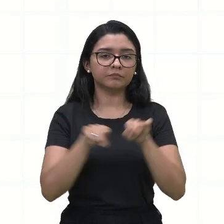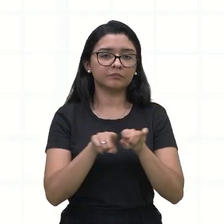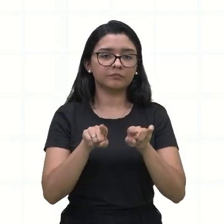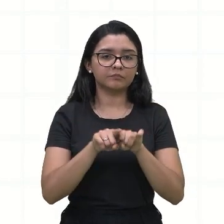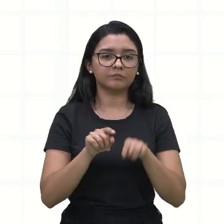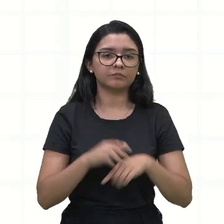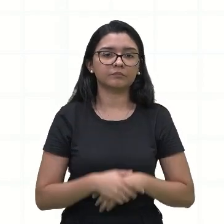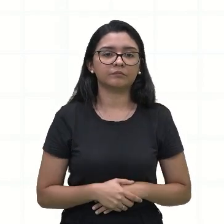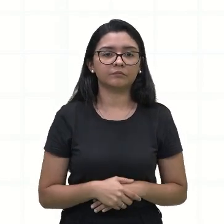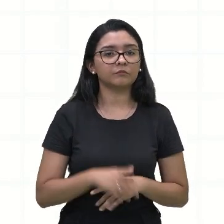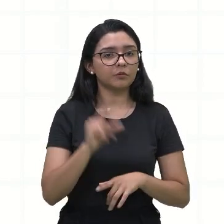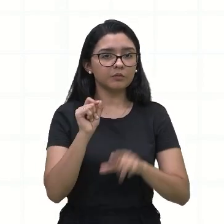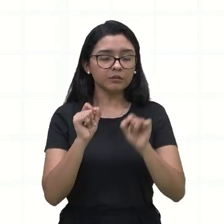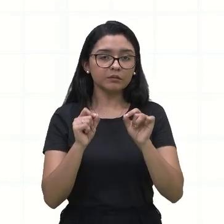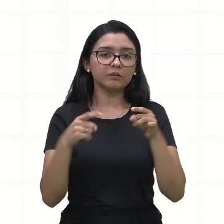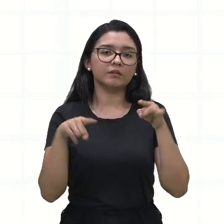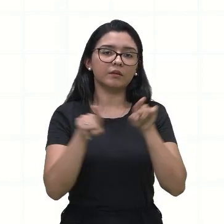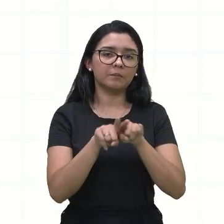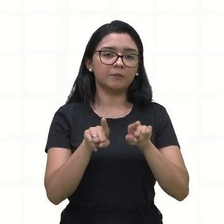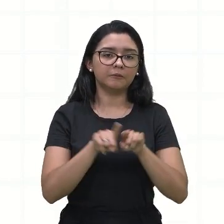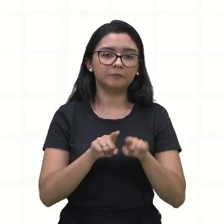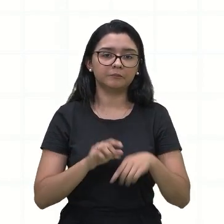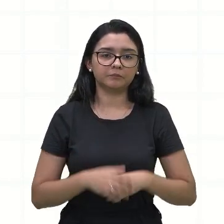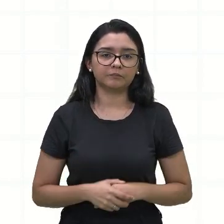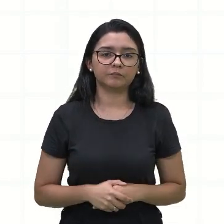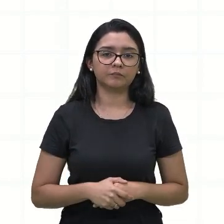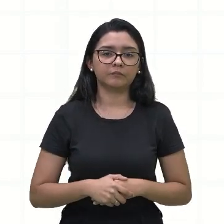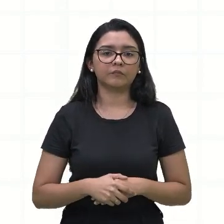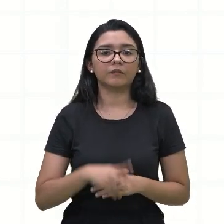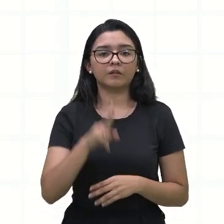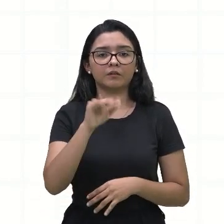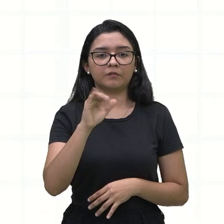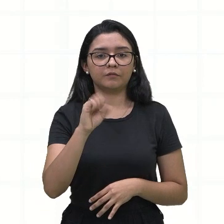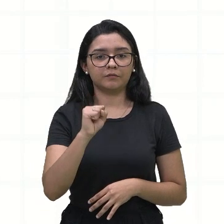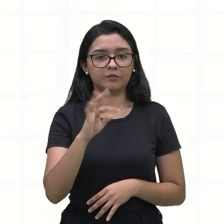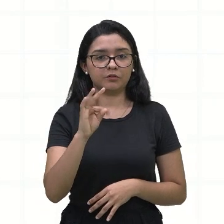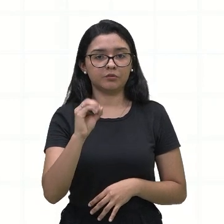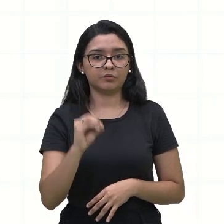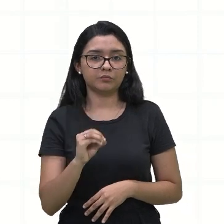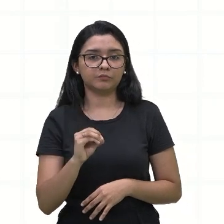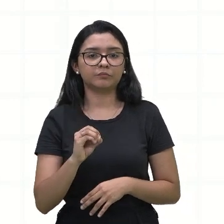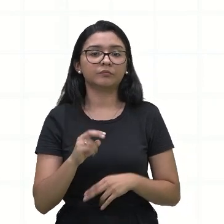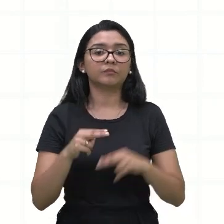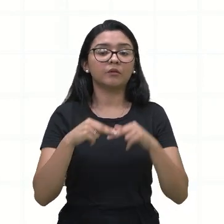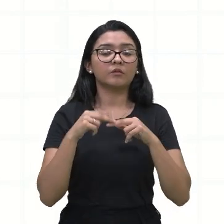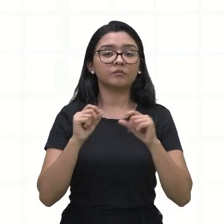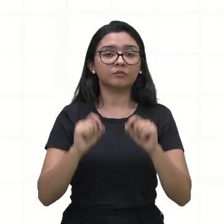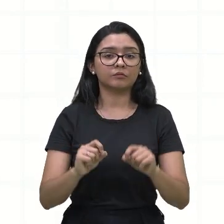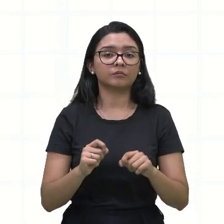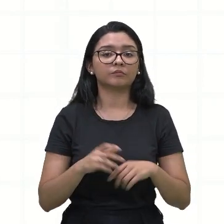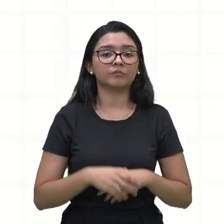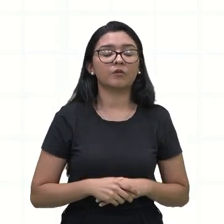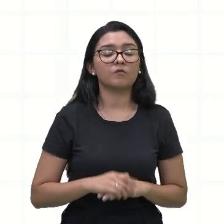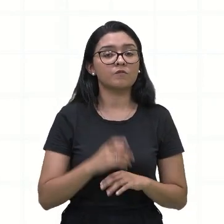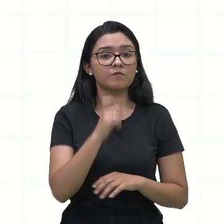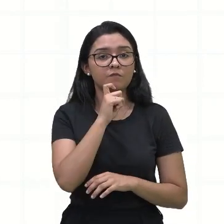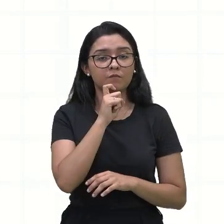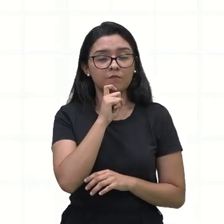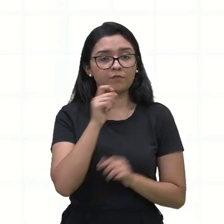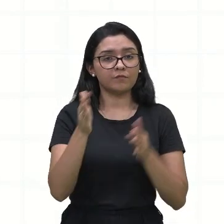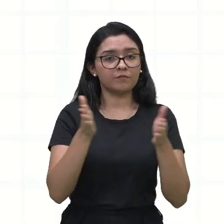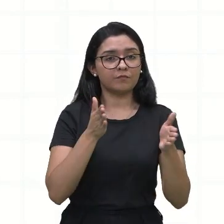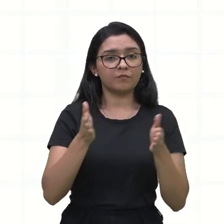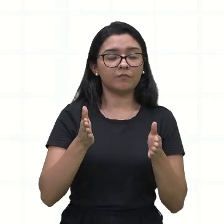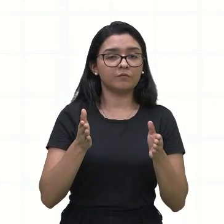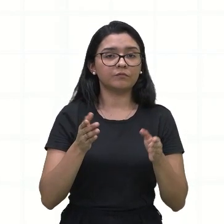né? Pode ser visto assim também. E o visto que é uma causa, visto que o frio era muito intenso. Então, notem aí que ele vai